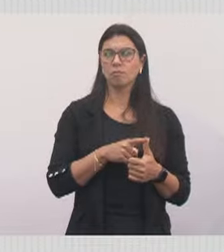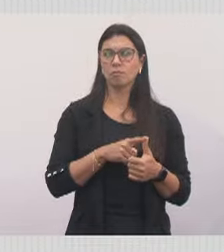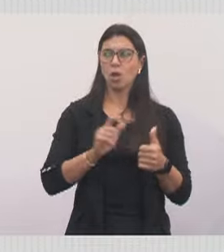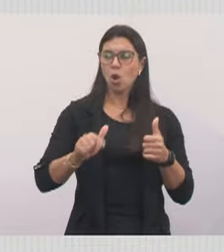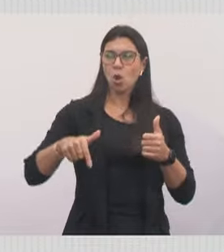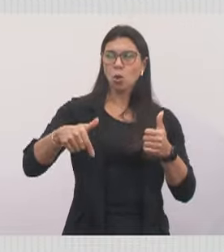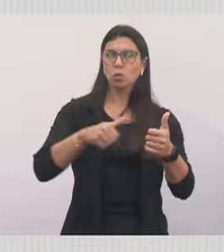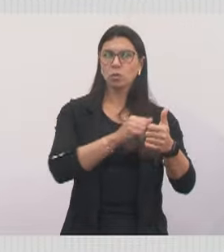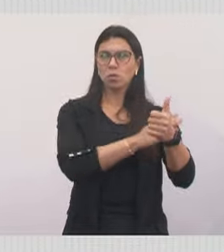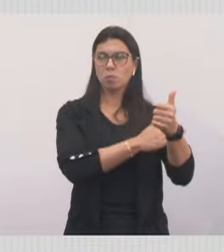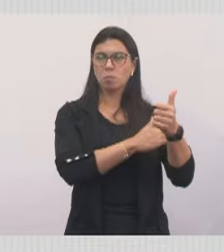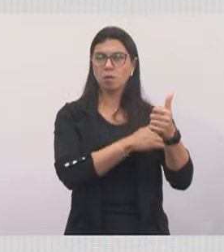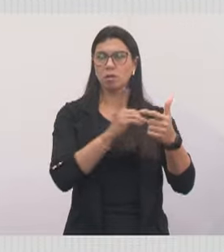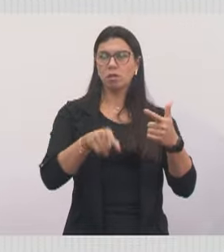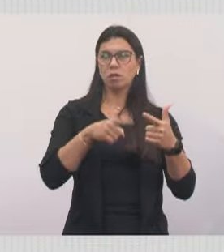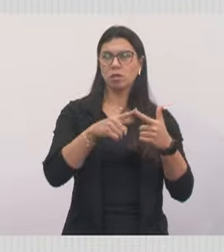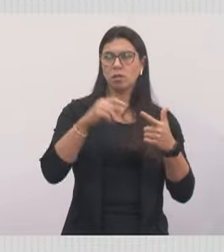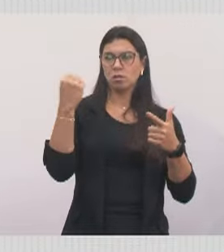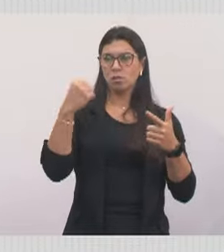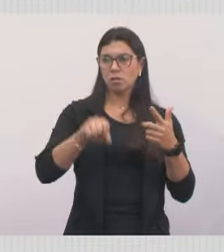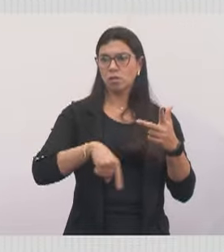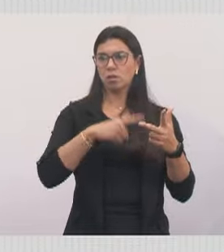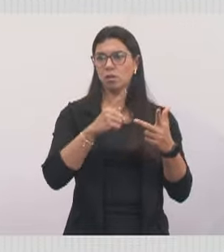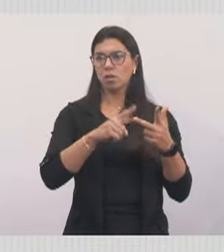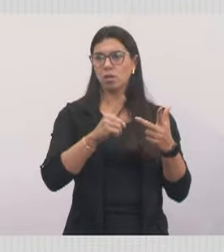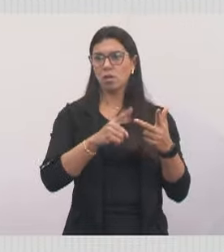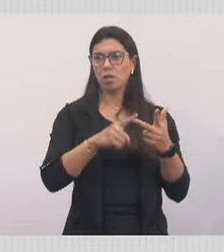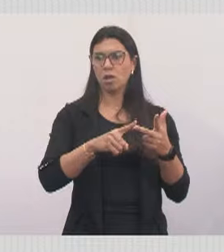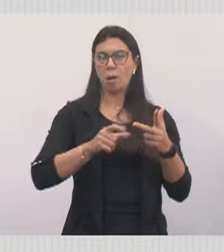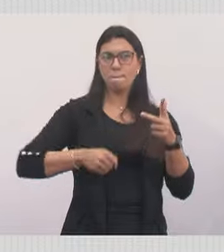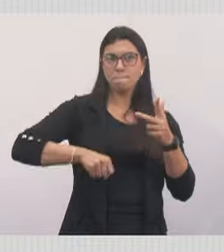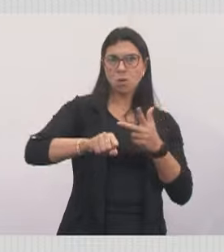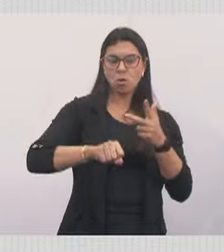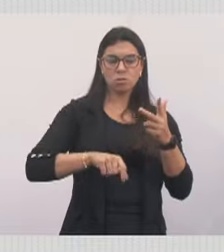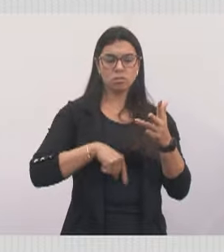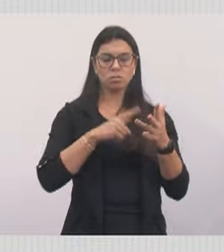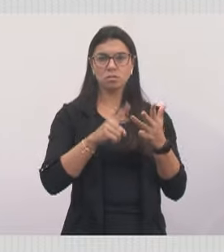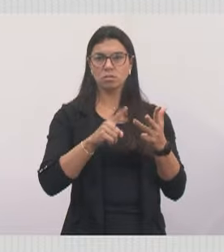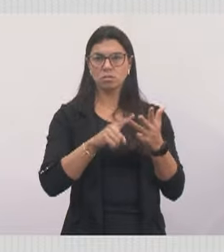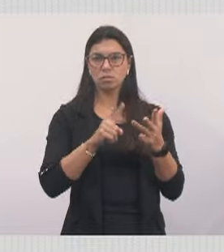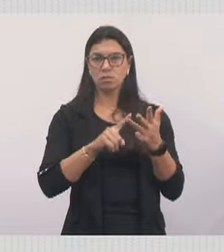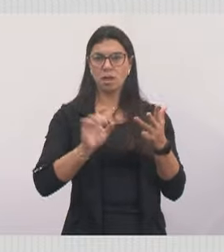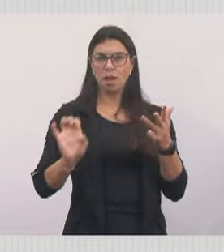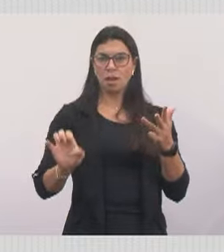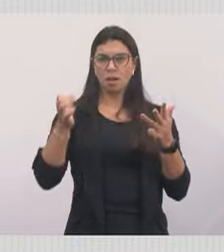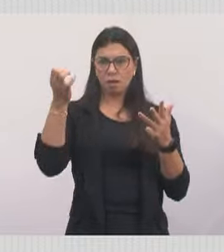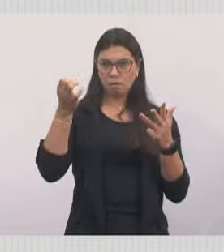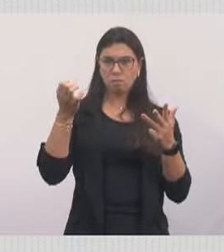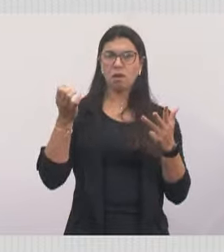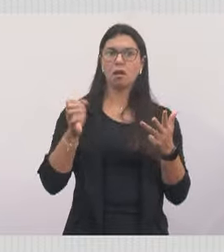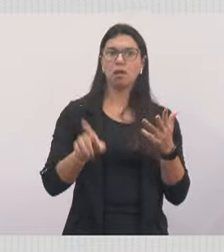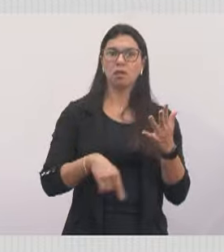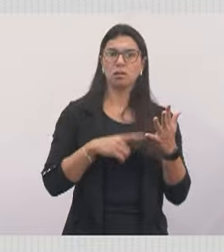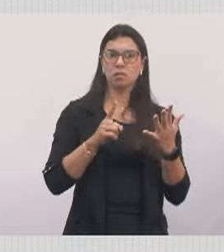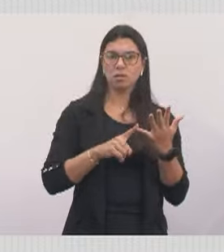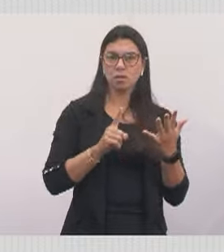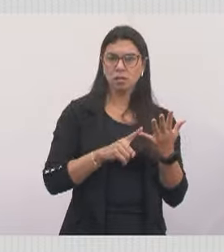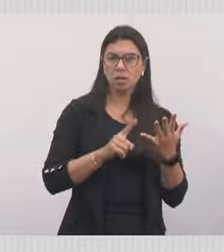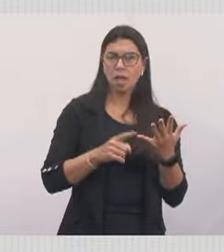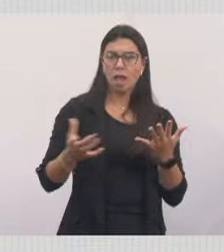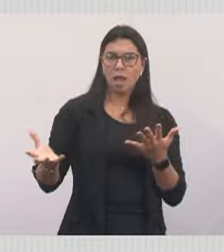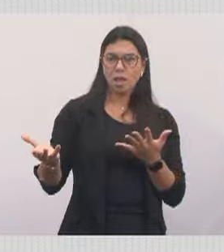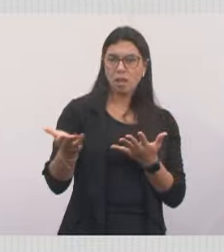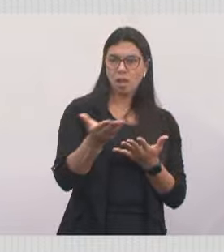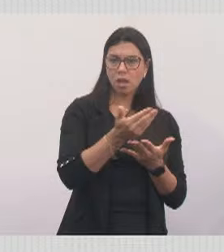luta de braço, preparação física, ginástica, boxe recreativo, eventos beneficentes como aulões, arrecadação de alimentos